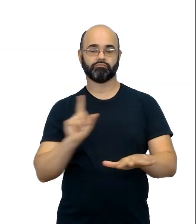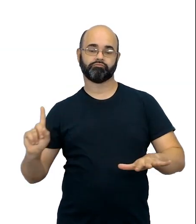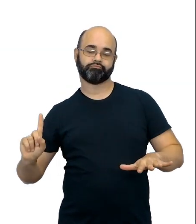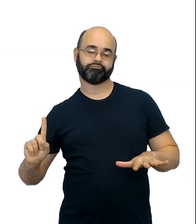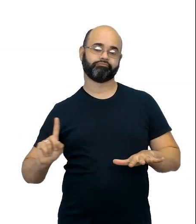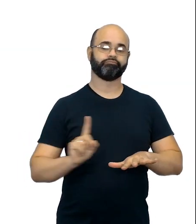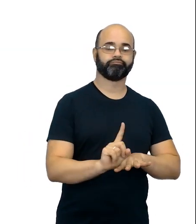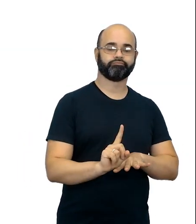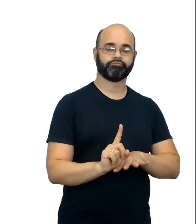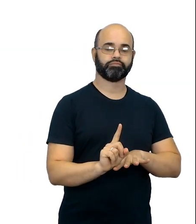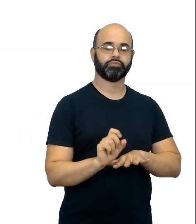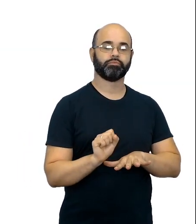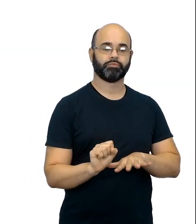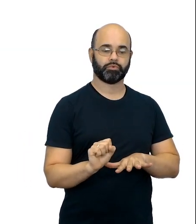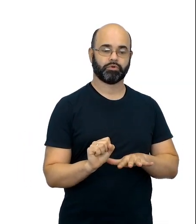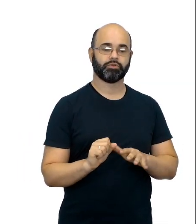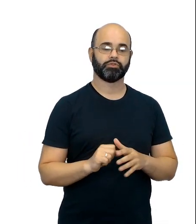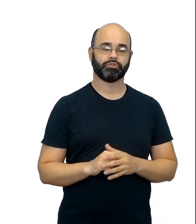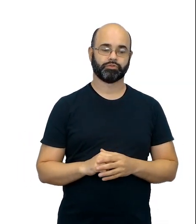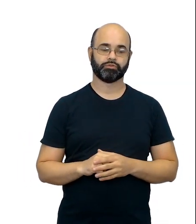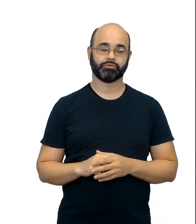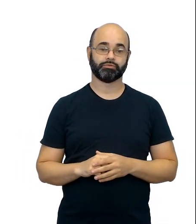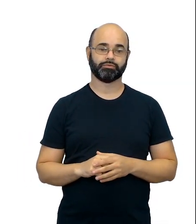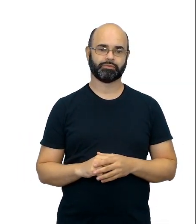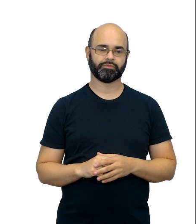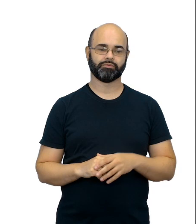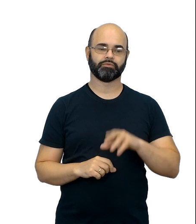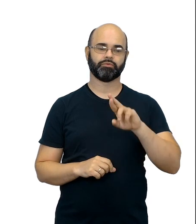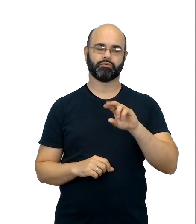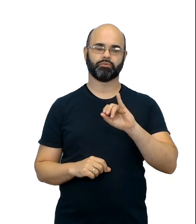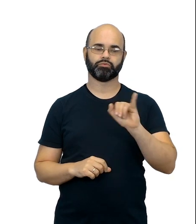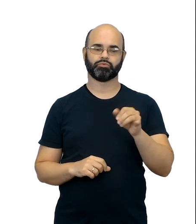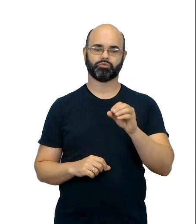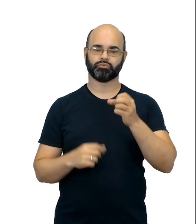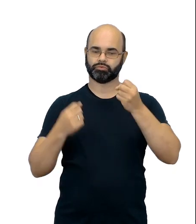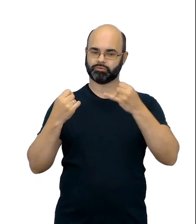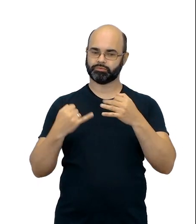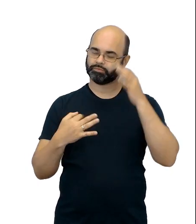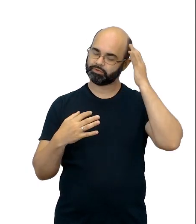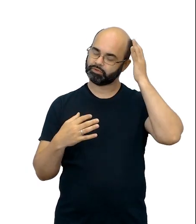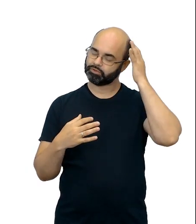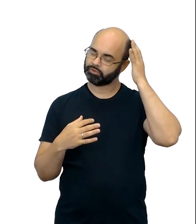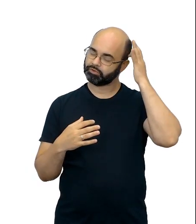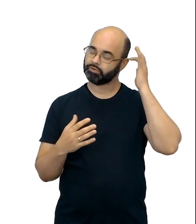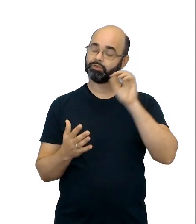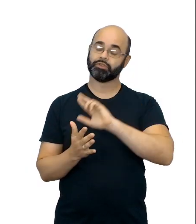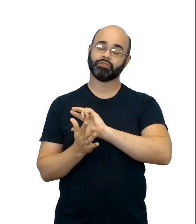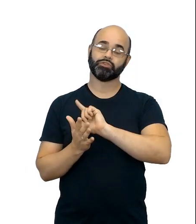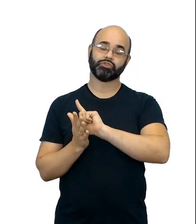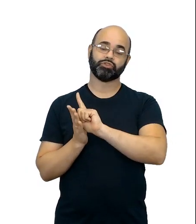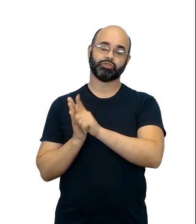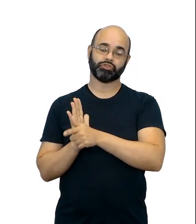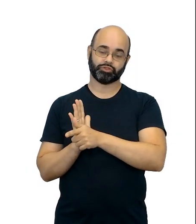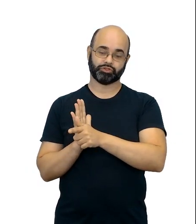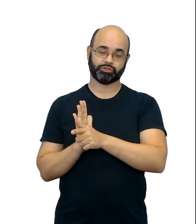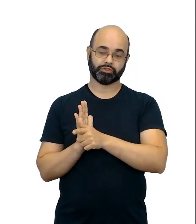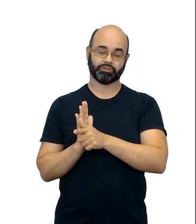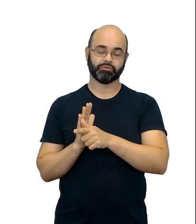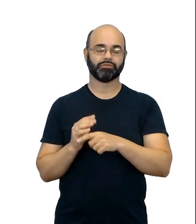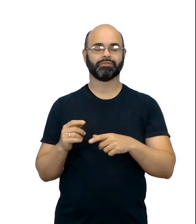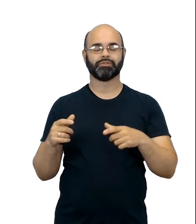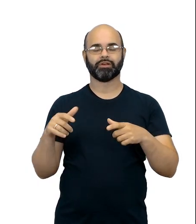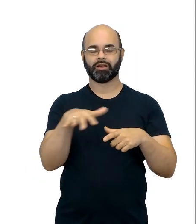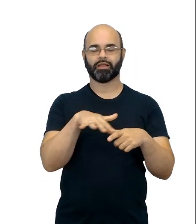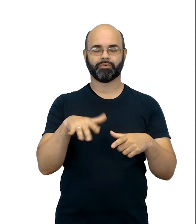que Dawes nos fala, sobre que os gêneros eles podem ser transportados para outros ambientes. Aí é claro